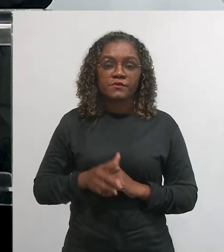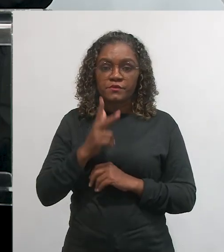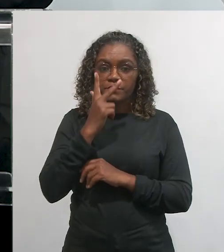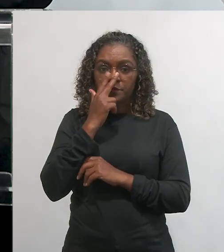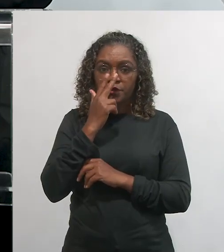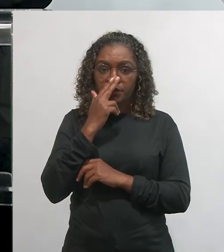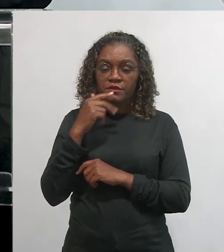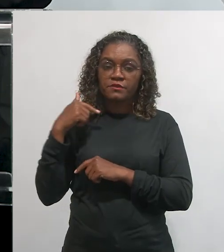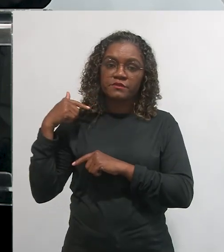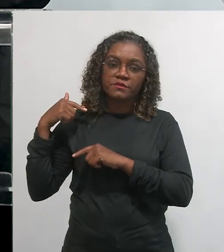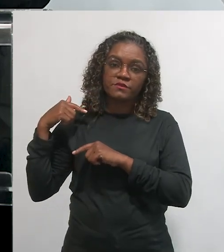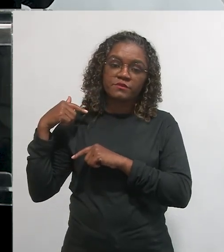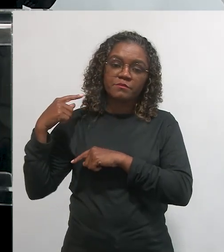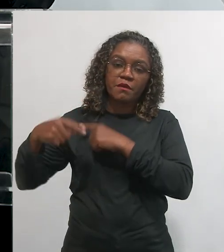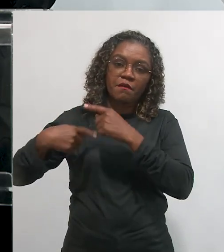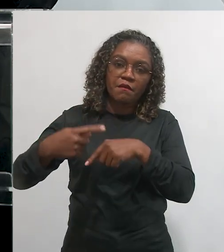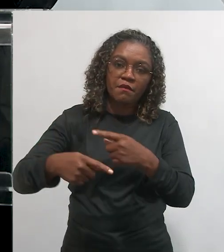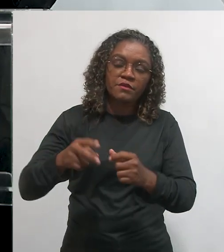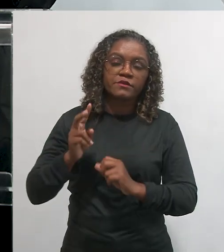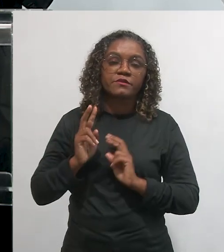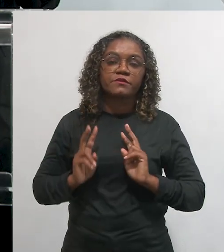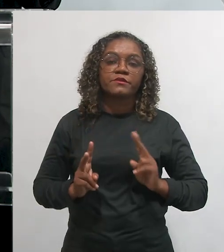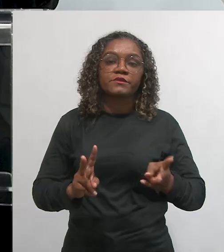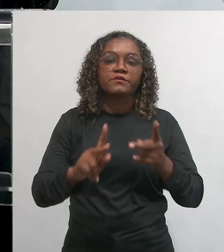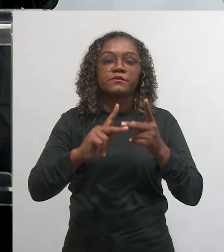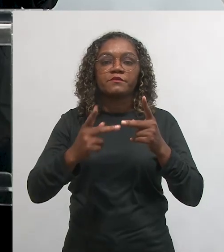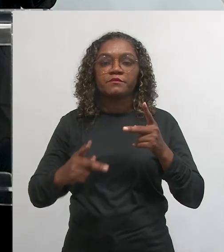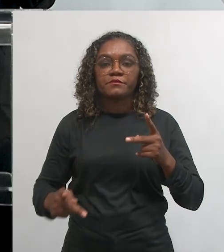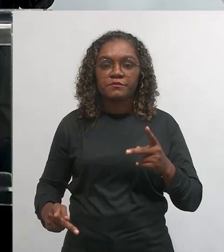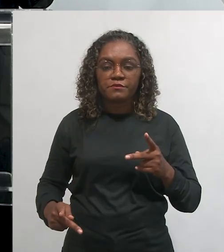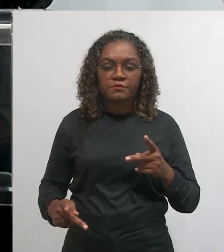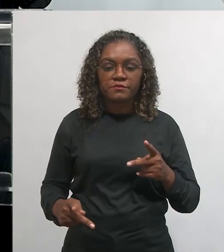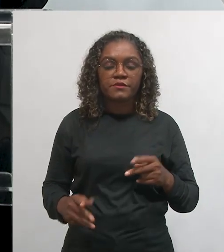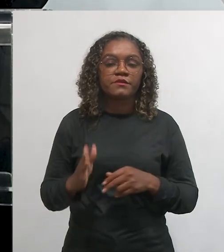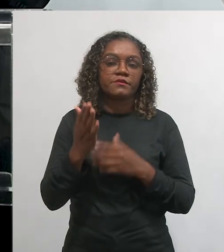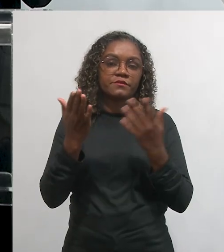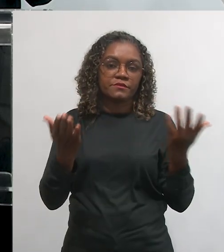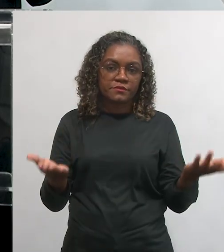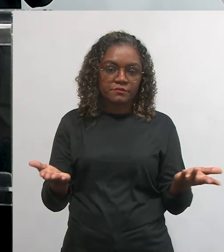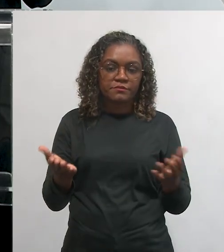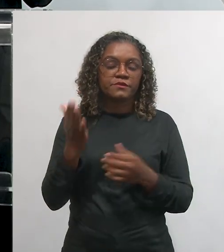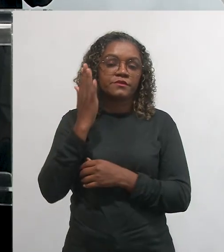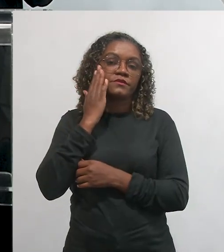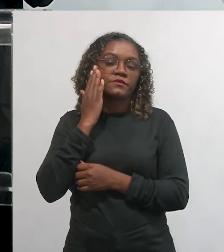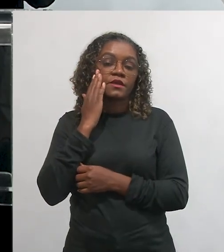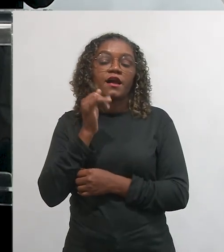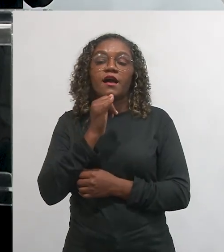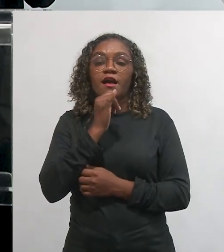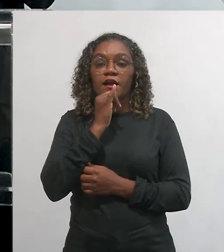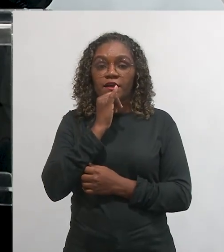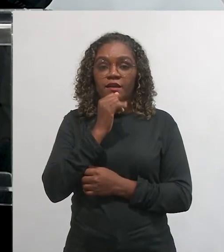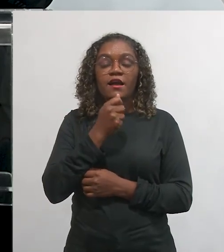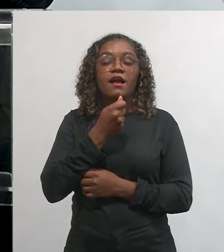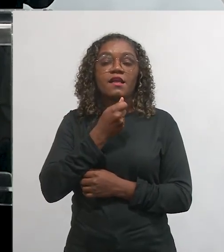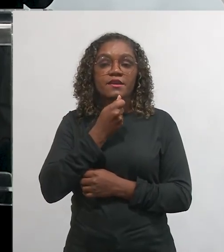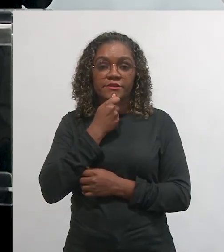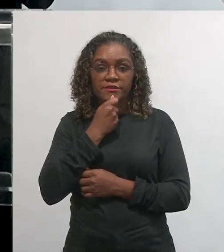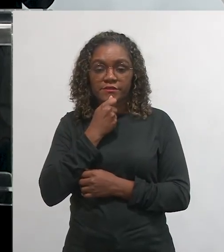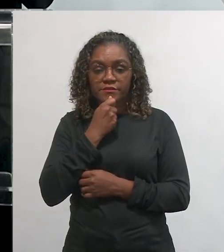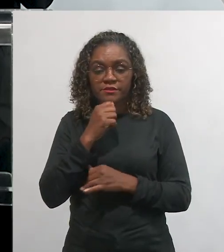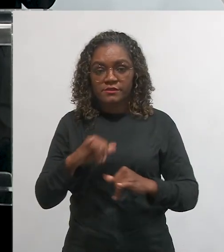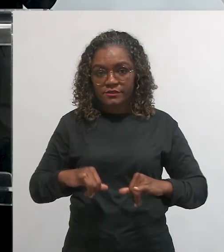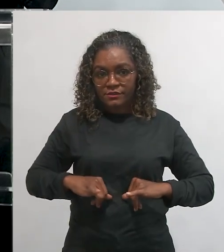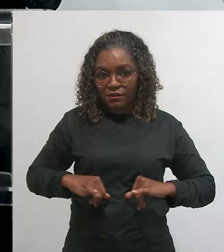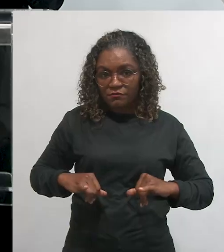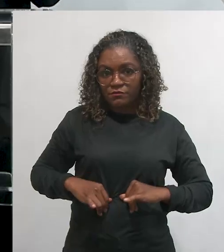continuadores desse paradigma ainda, embora em crise, né? O Estado Democrático de Direito sofre ataques de todos os lados. Uma vez